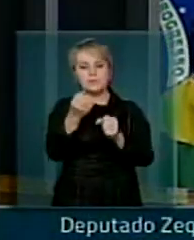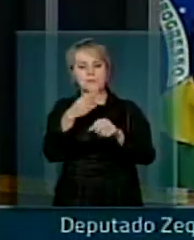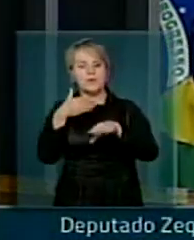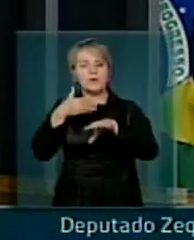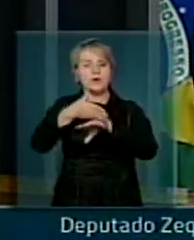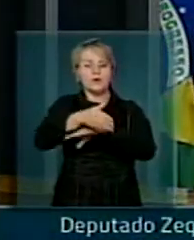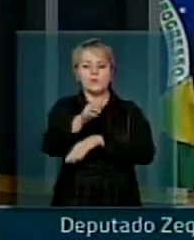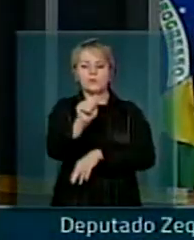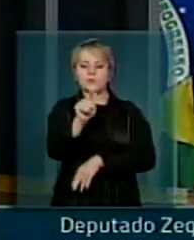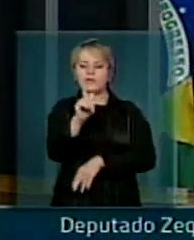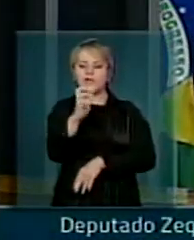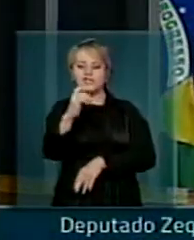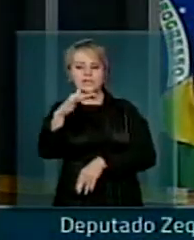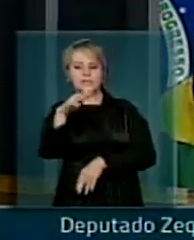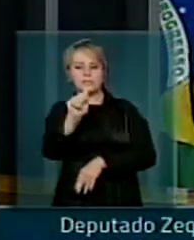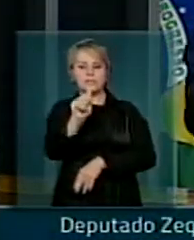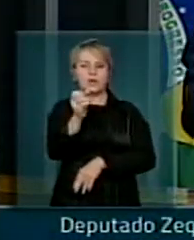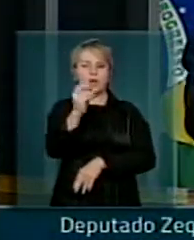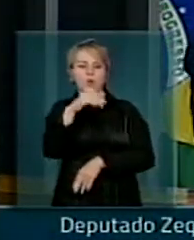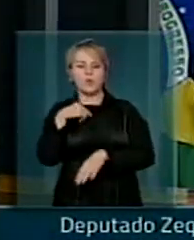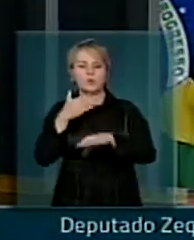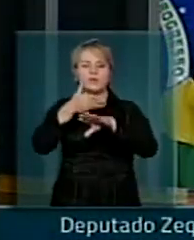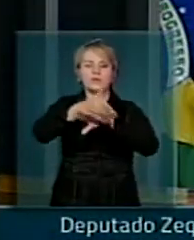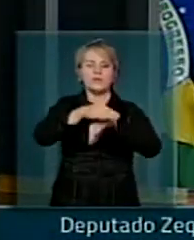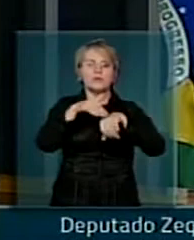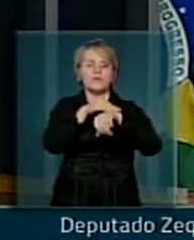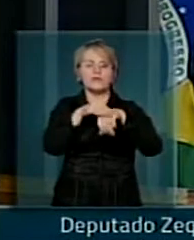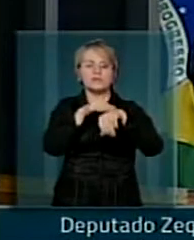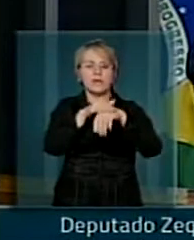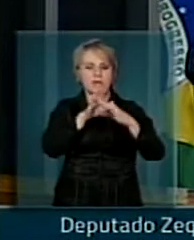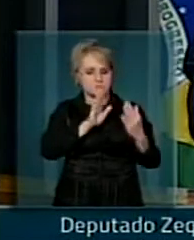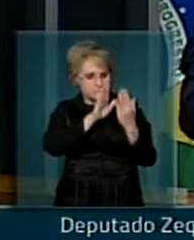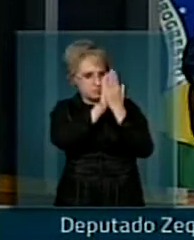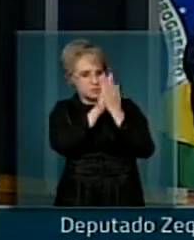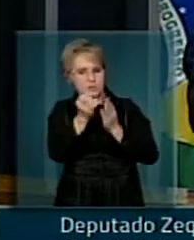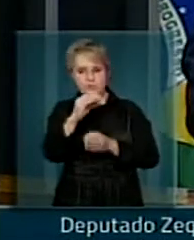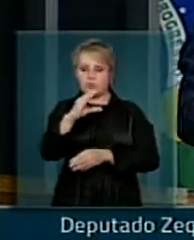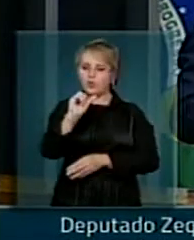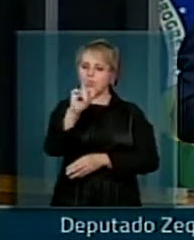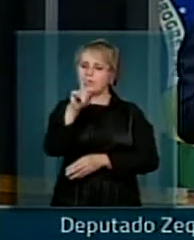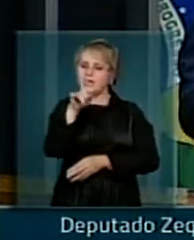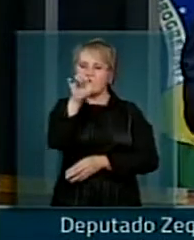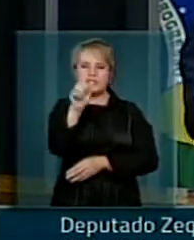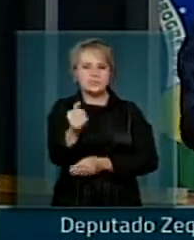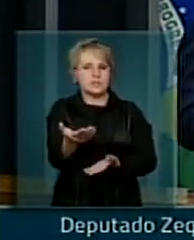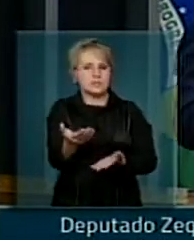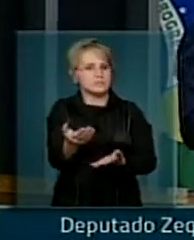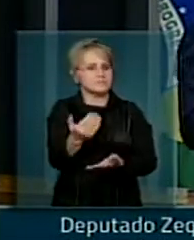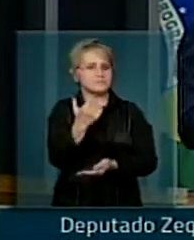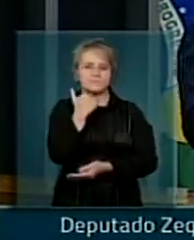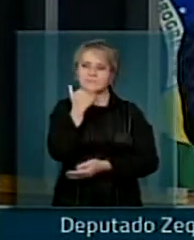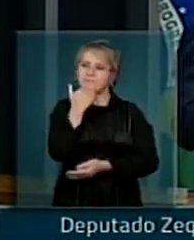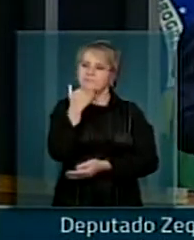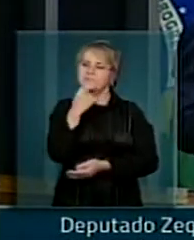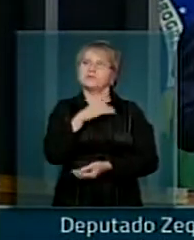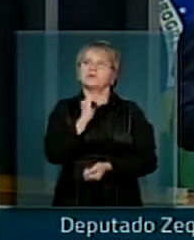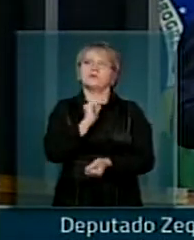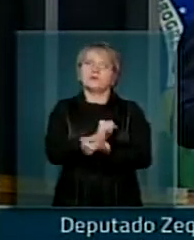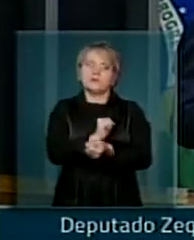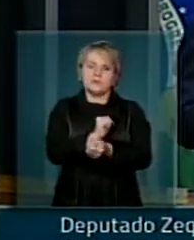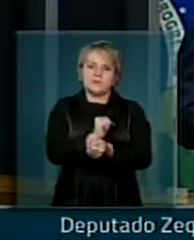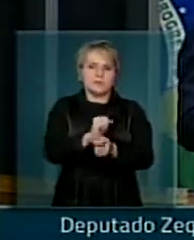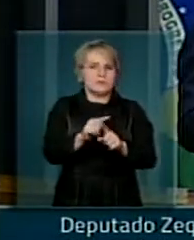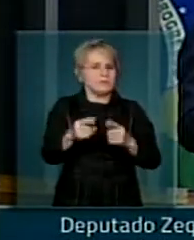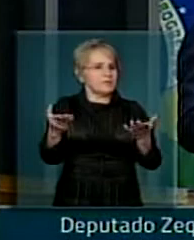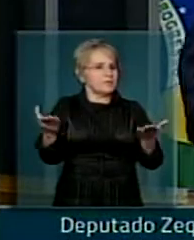resolve no autoatendimento. Então, é muito difícil essa situação. Nós temos esperado, temos esperado. Agora, não podemos mais